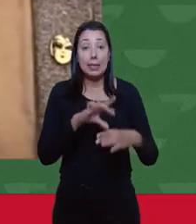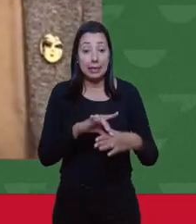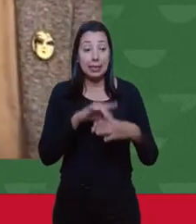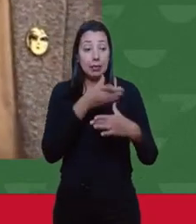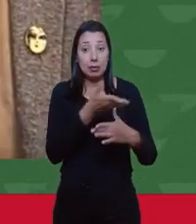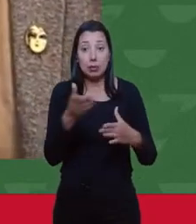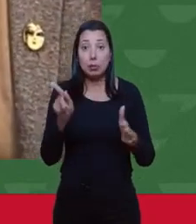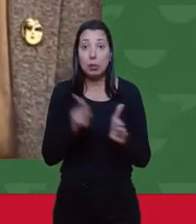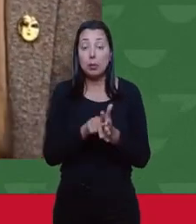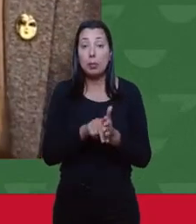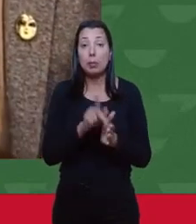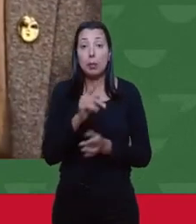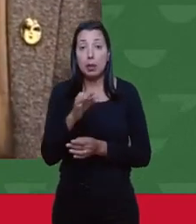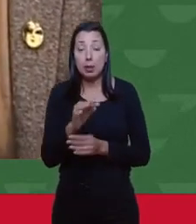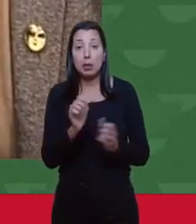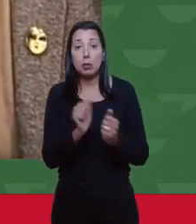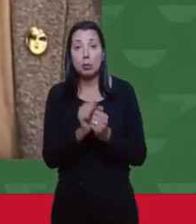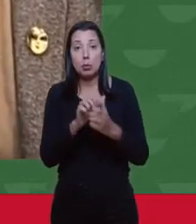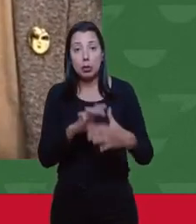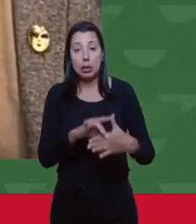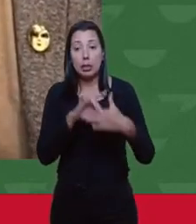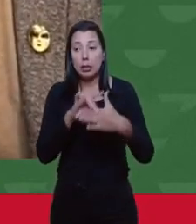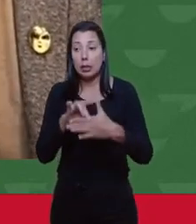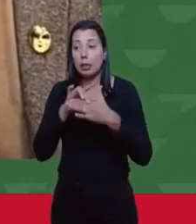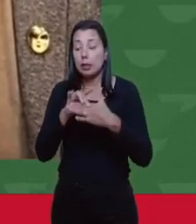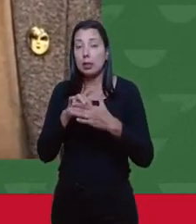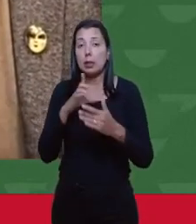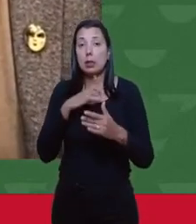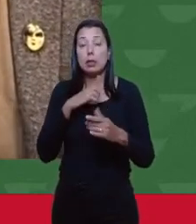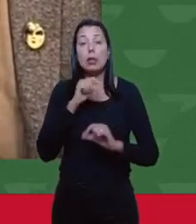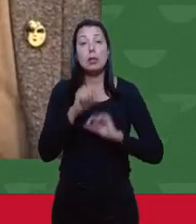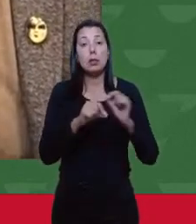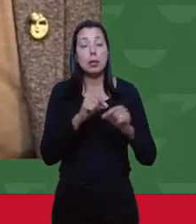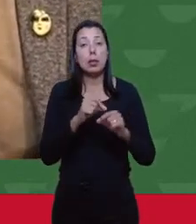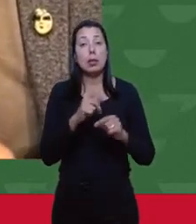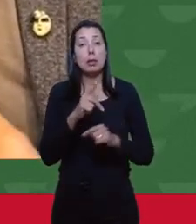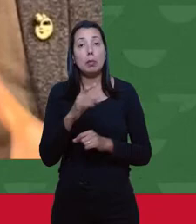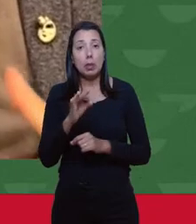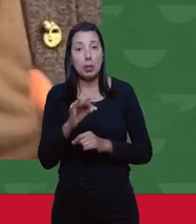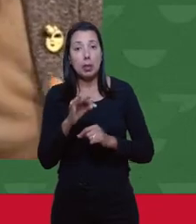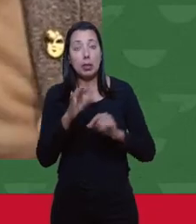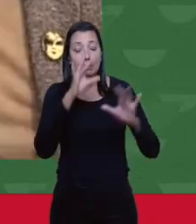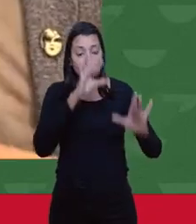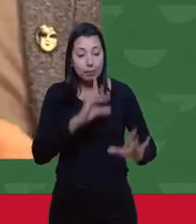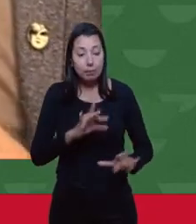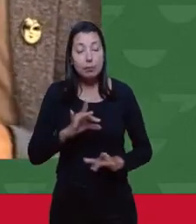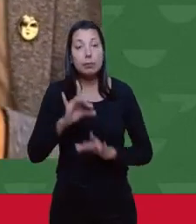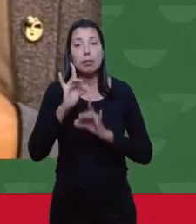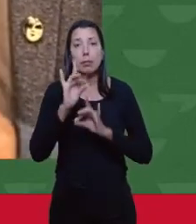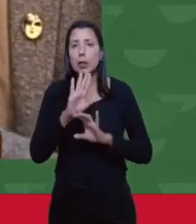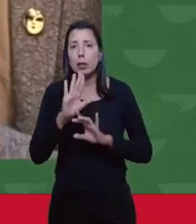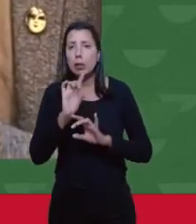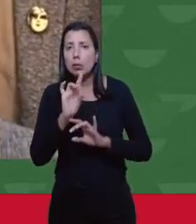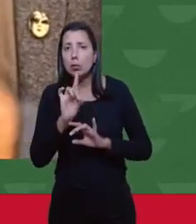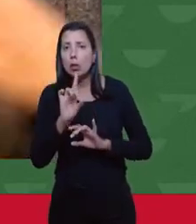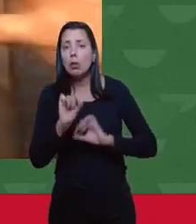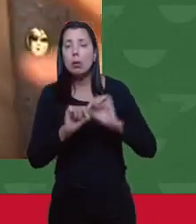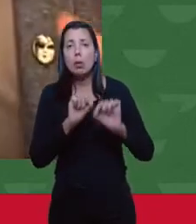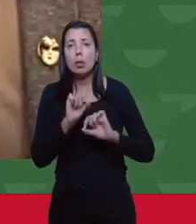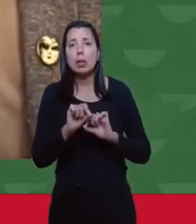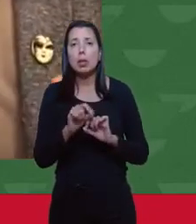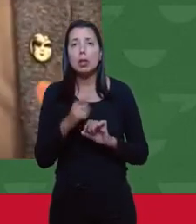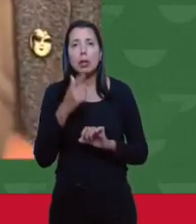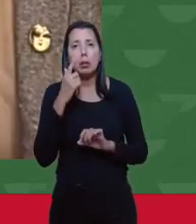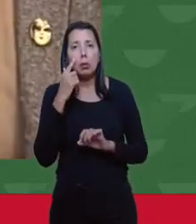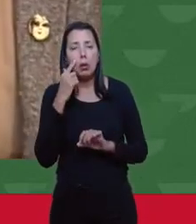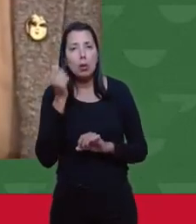destacadas da bancada do PT, junto com as lideranças do PT, para que a bancada do PT incorpore, não como um óleo